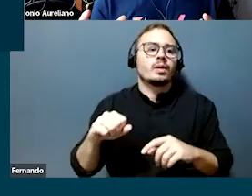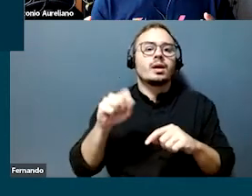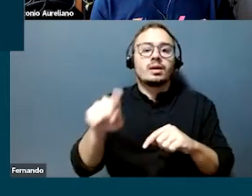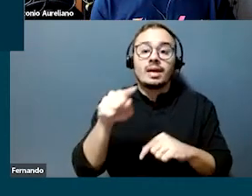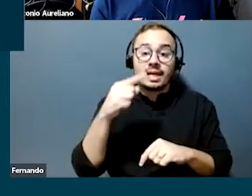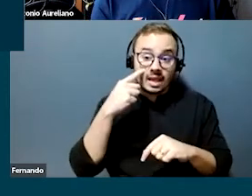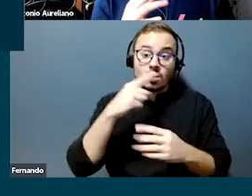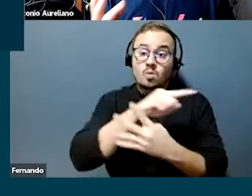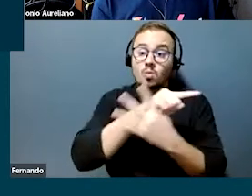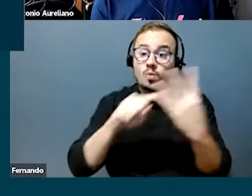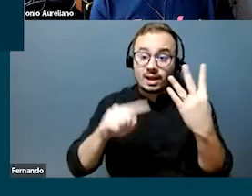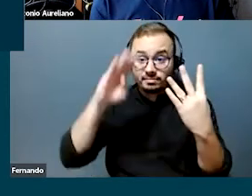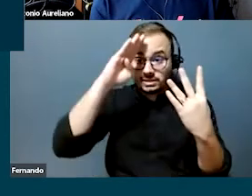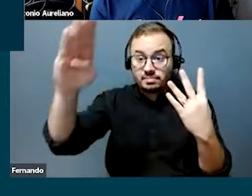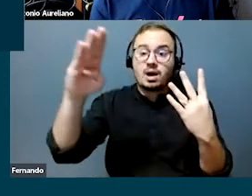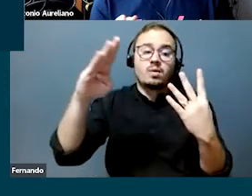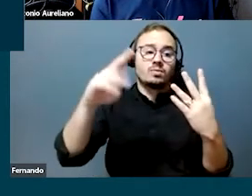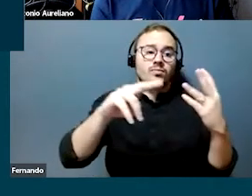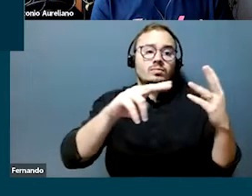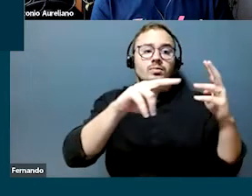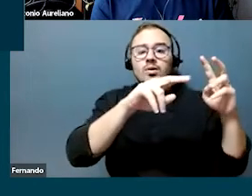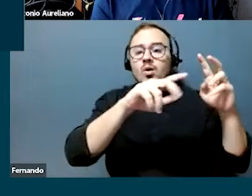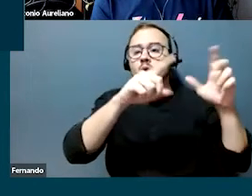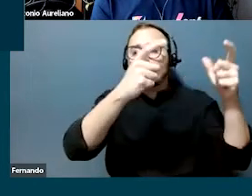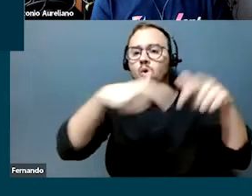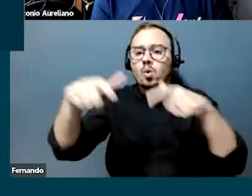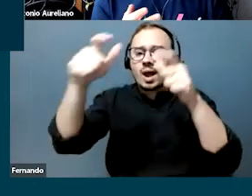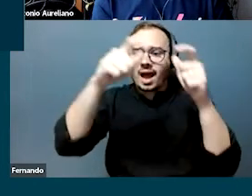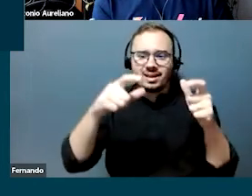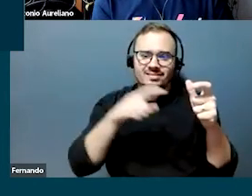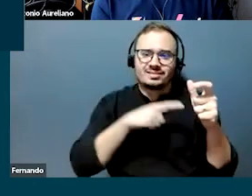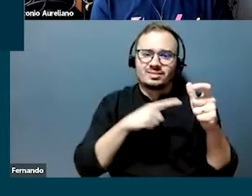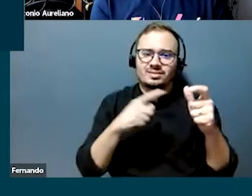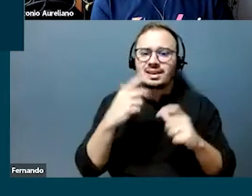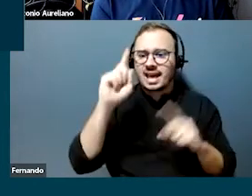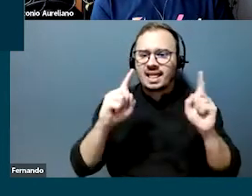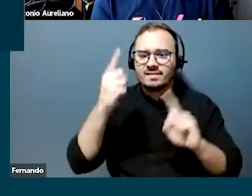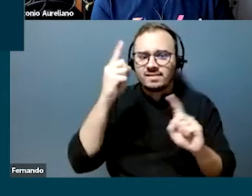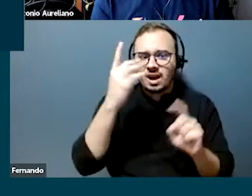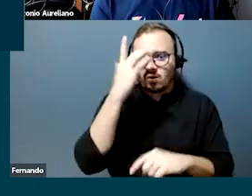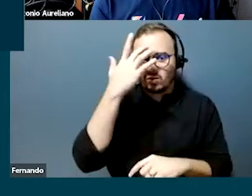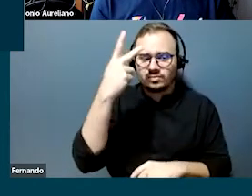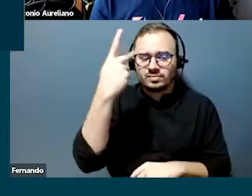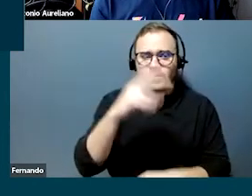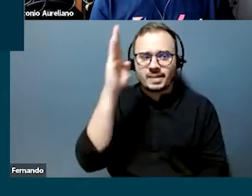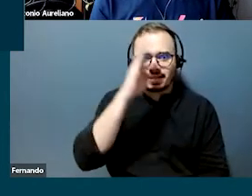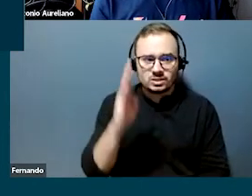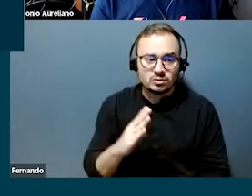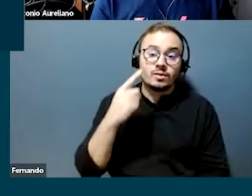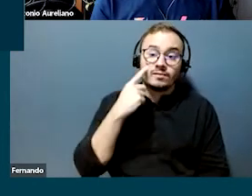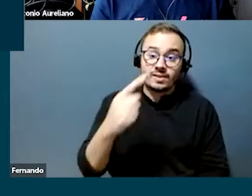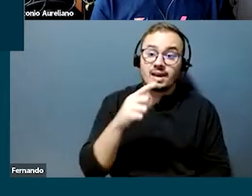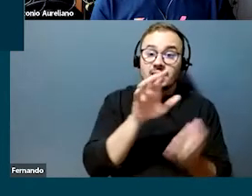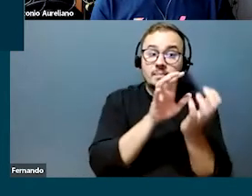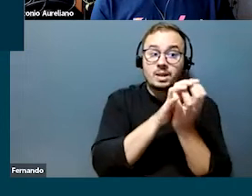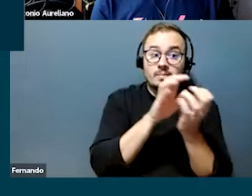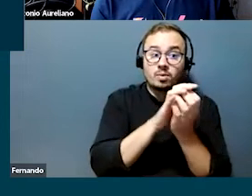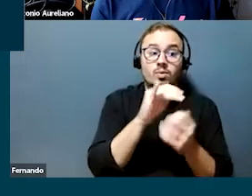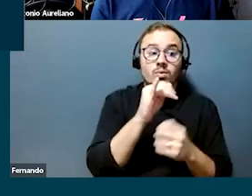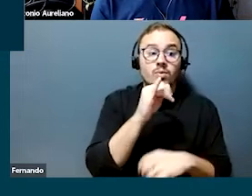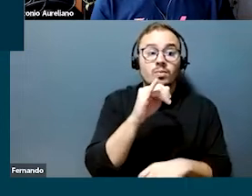dados oficiais, por exemplo, essas são as 4 maiores vertentes do Carnaval do Brasil, Recife, Olinda, Salvador, São Paulo e Rio, você vê que aqui, por exemplo, Pernambuco, um